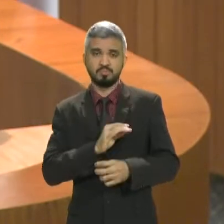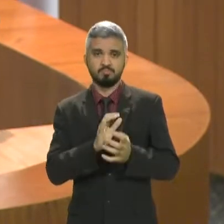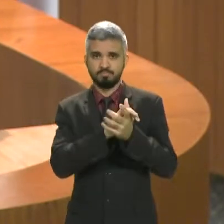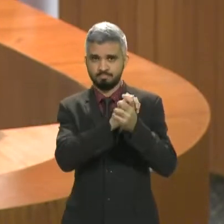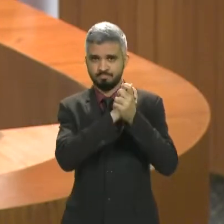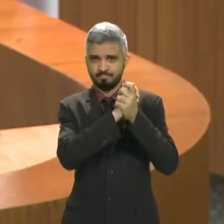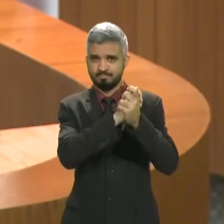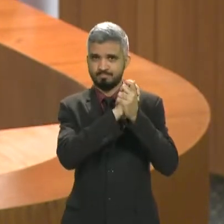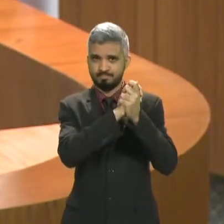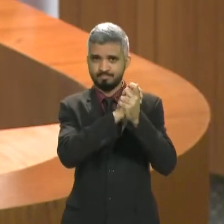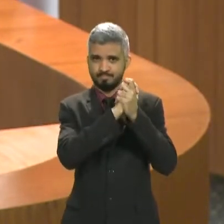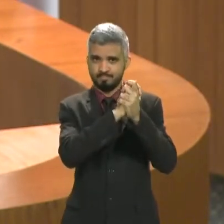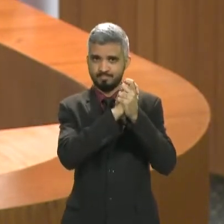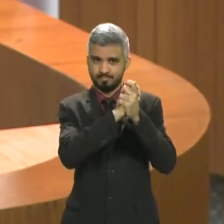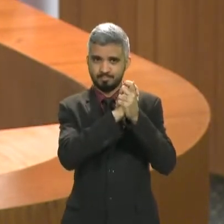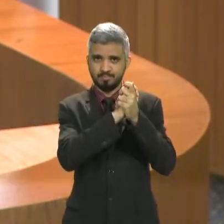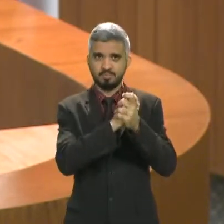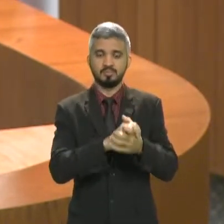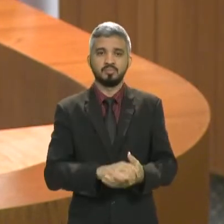sempre a forma